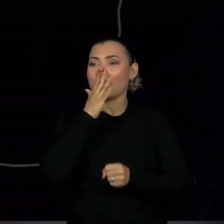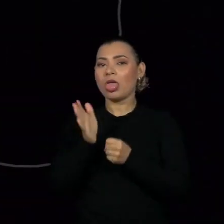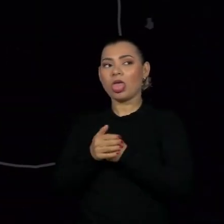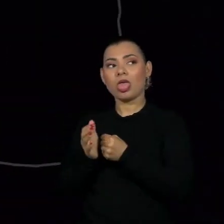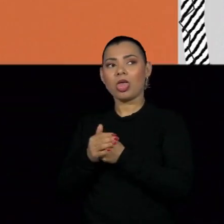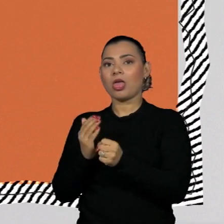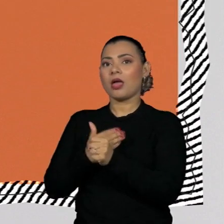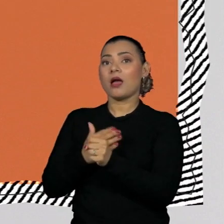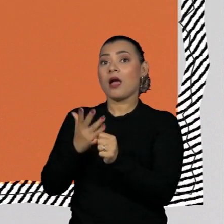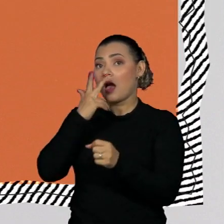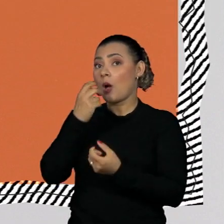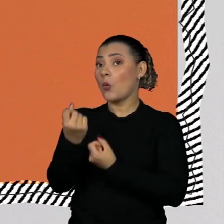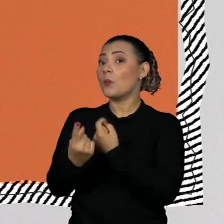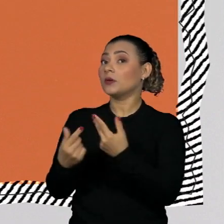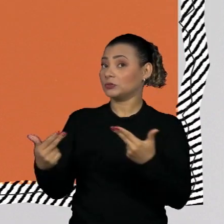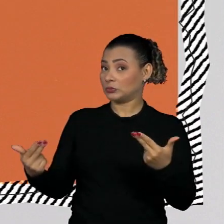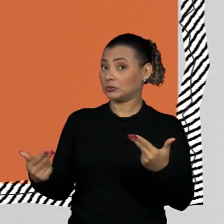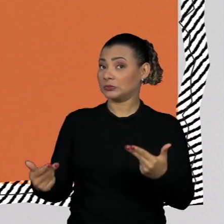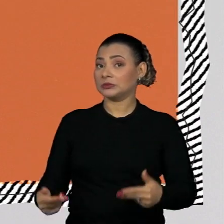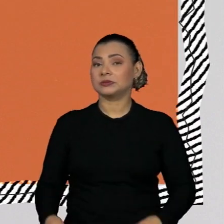Deus.